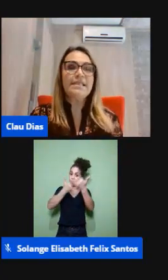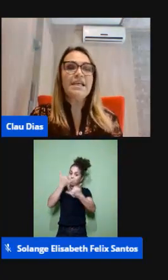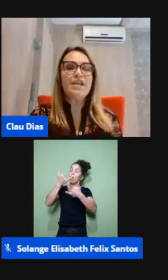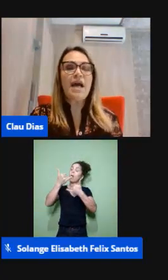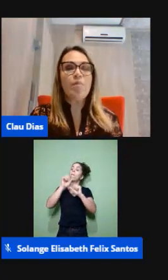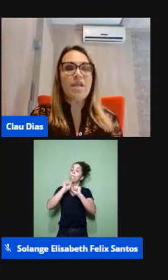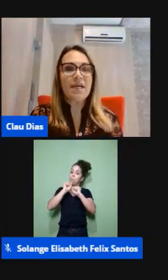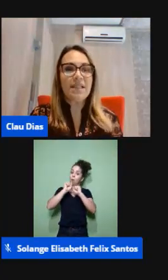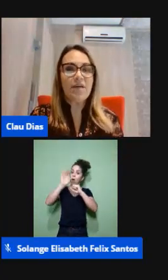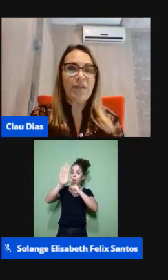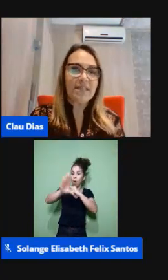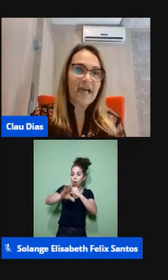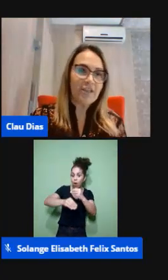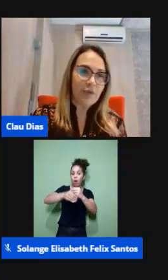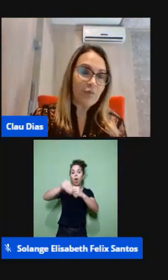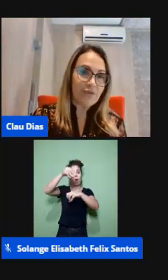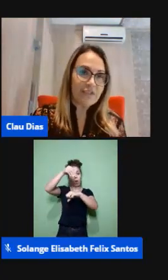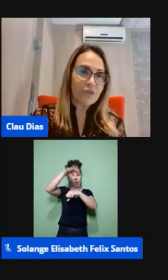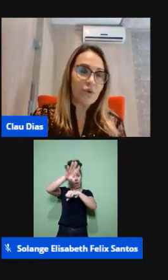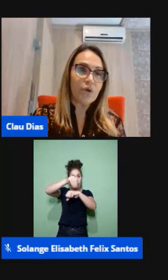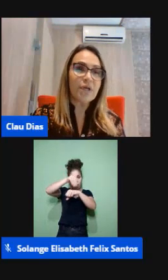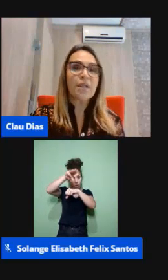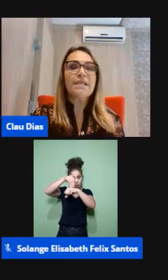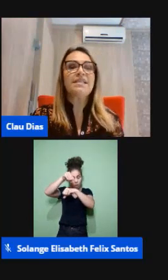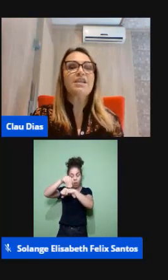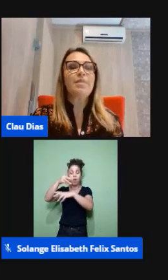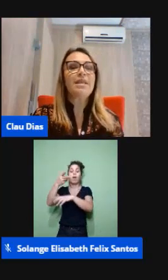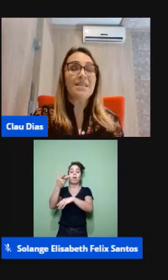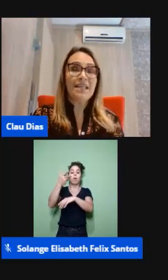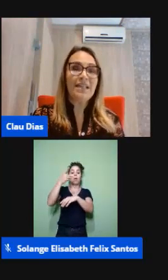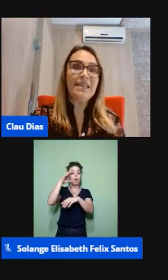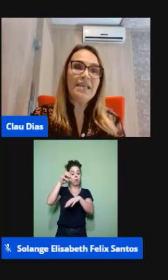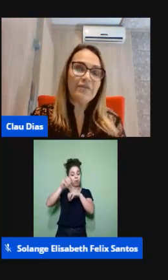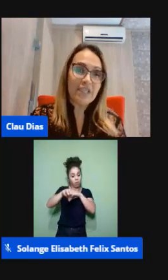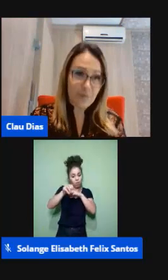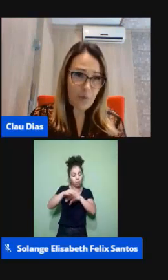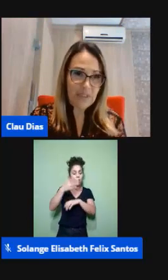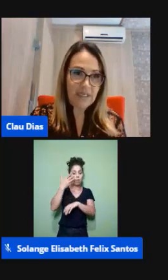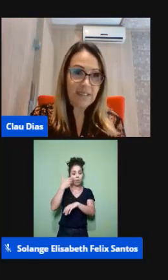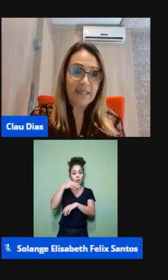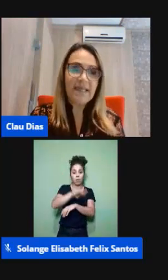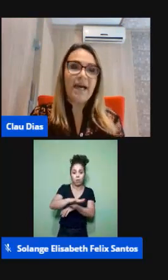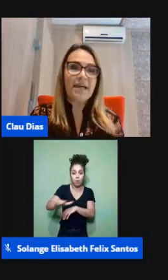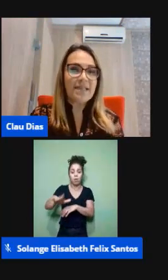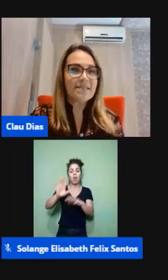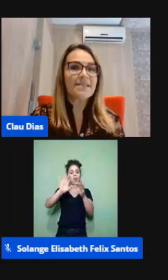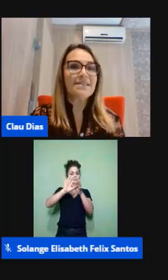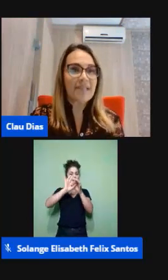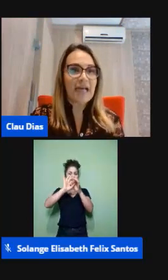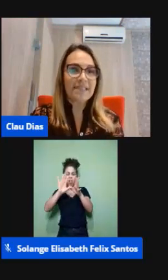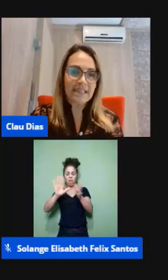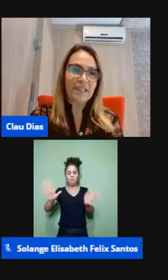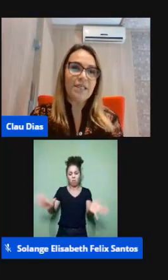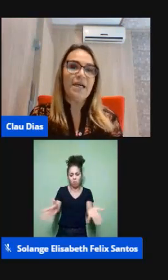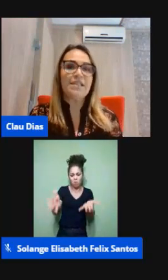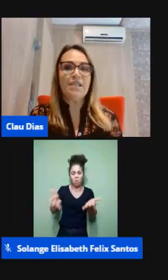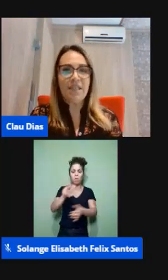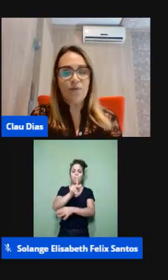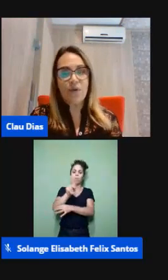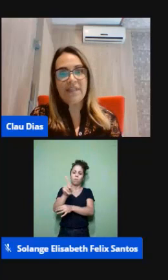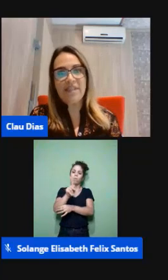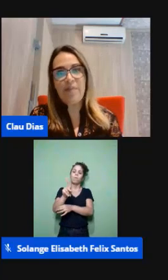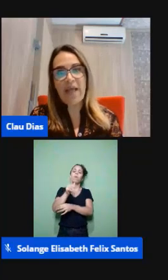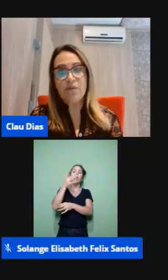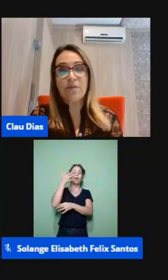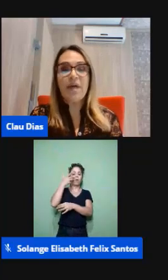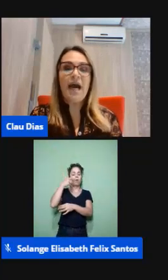criança. Seja a brincadeira orientada pelo professor, seja a brincadeira livre e espontânea, a criança está, sim,